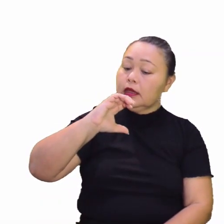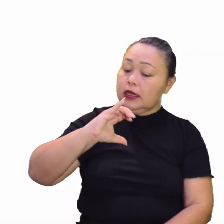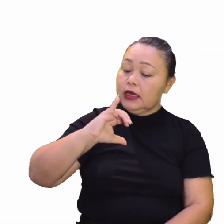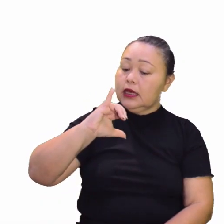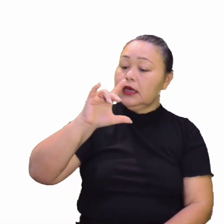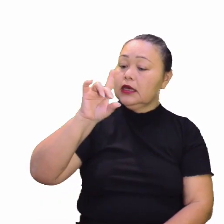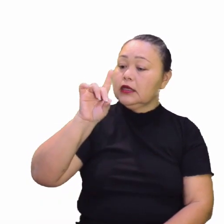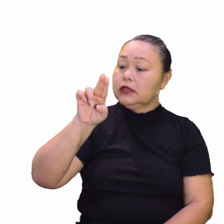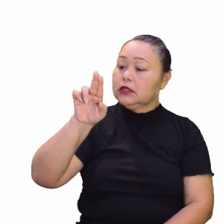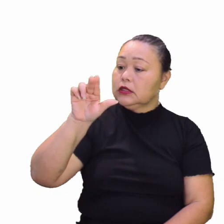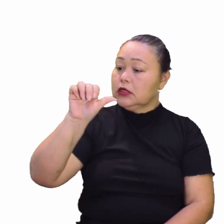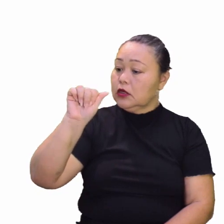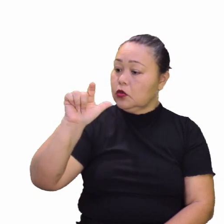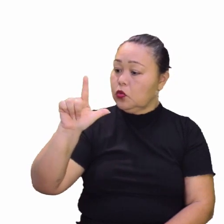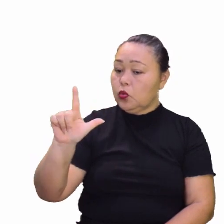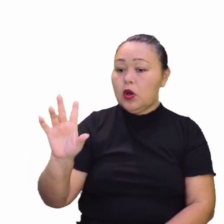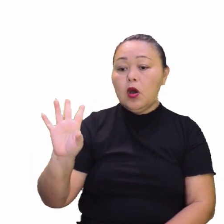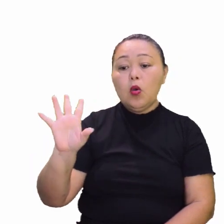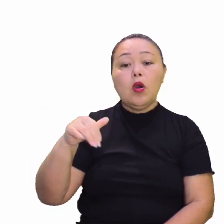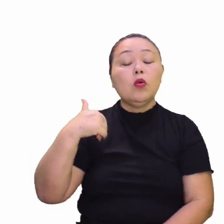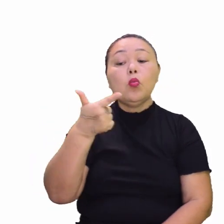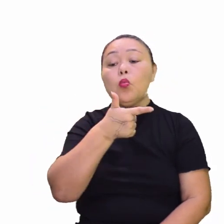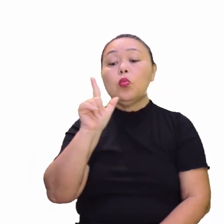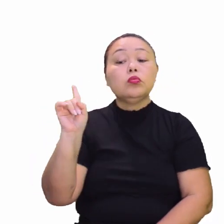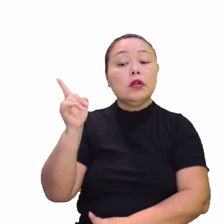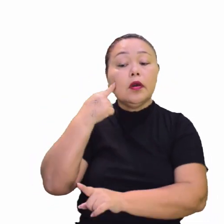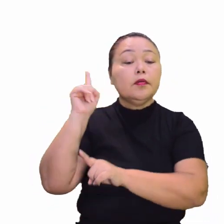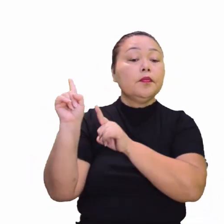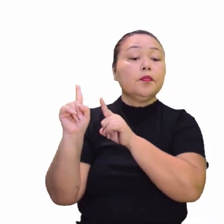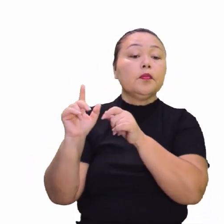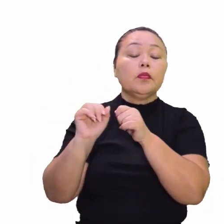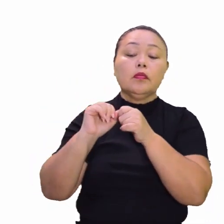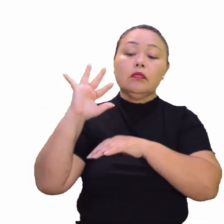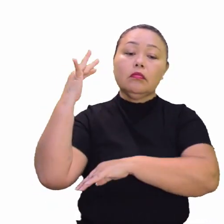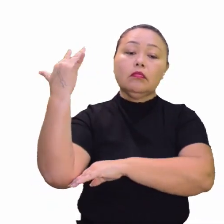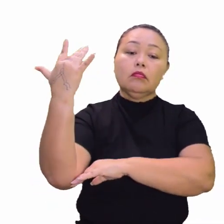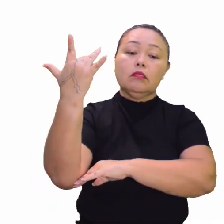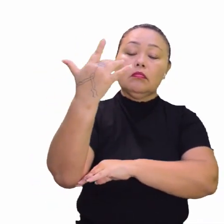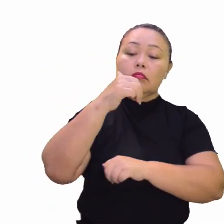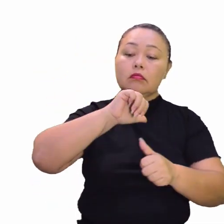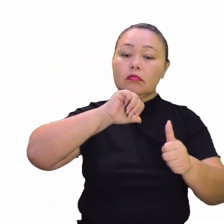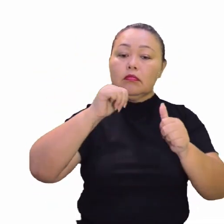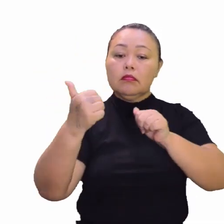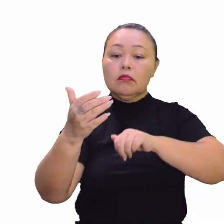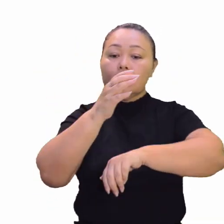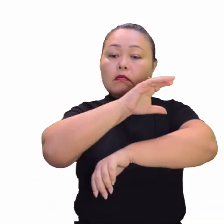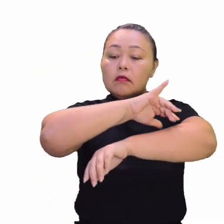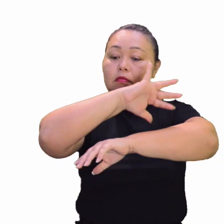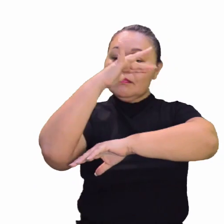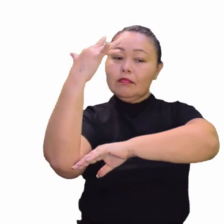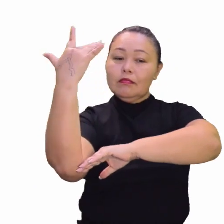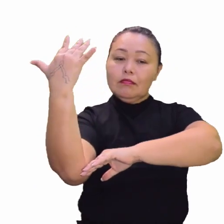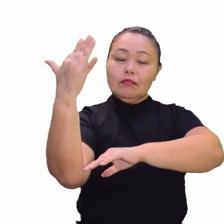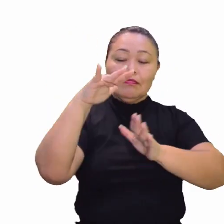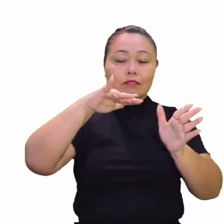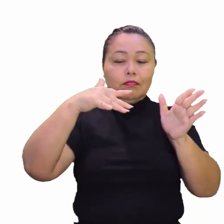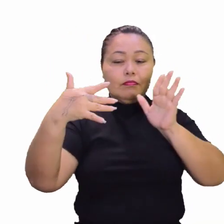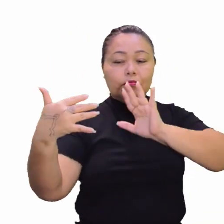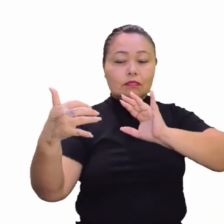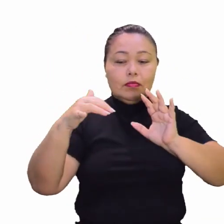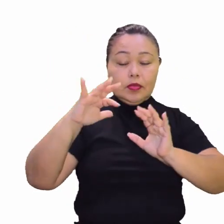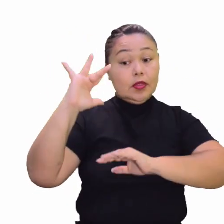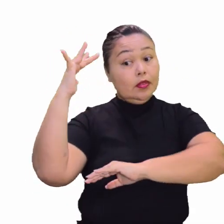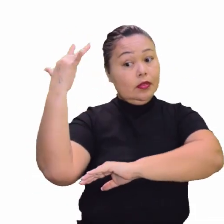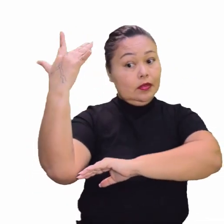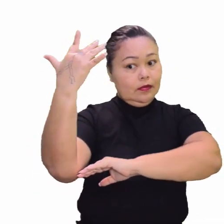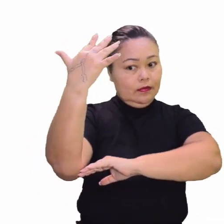Floresta de transição ou contato? São áreas de transição entre o cerrado e a floresta. Essa floresta, no